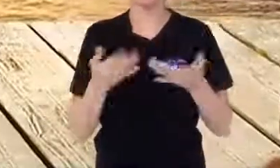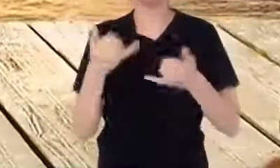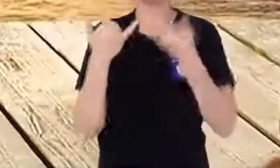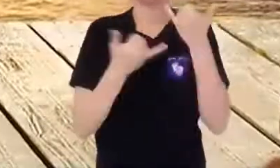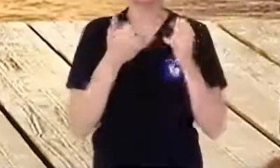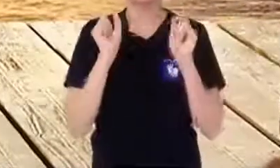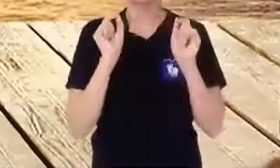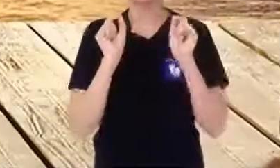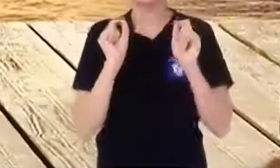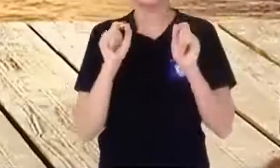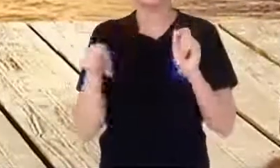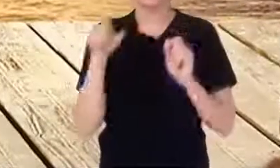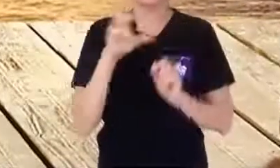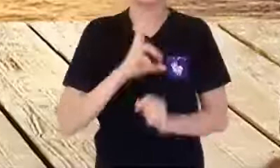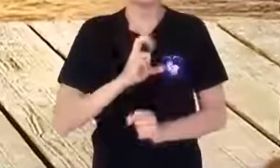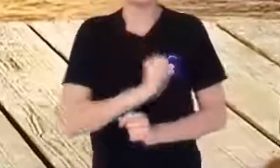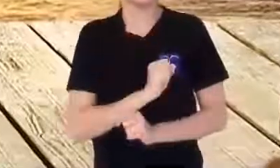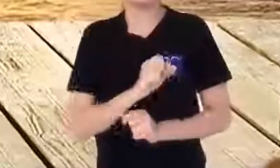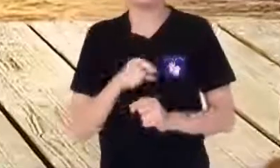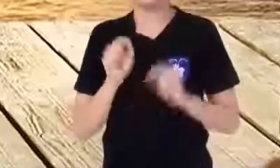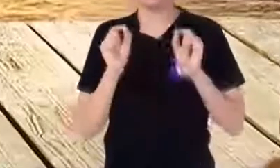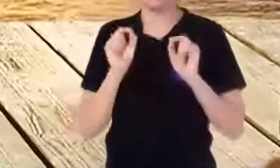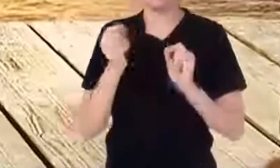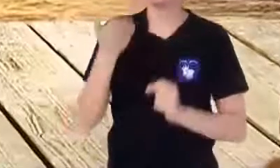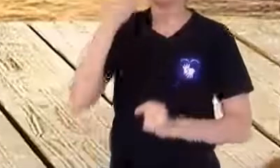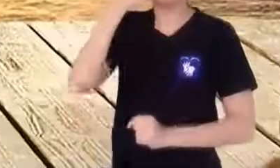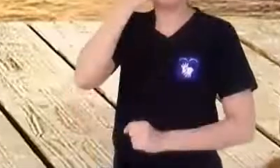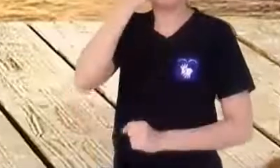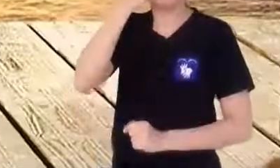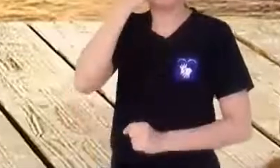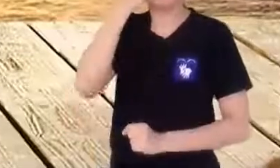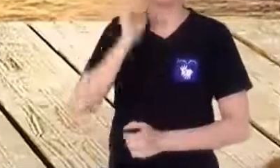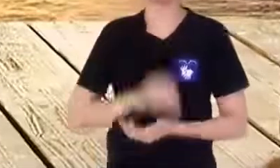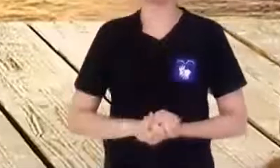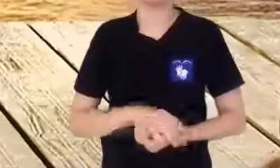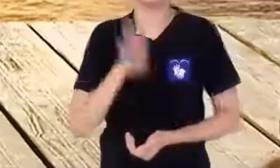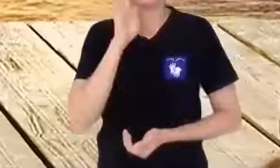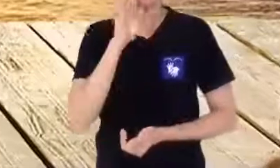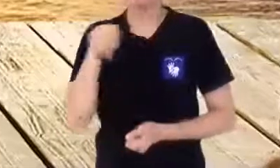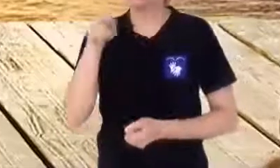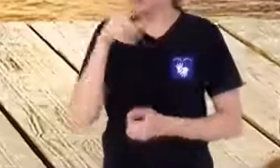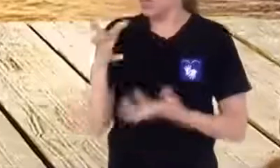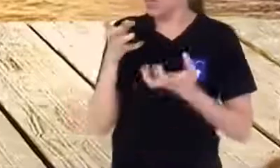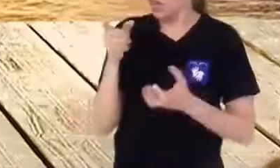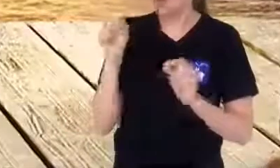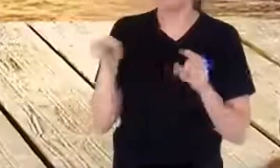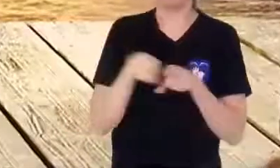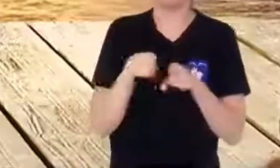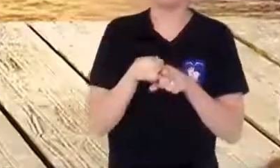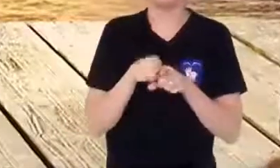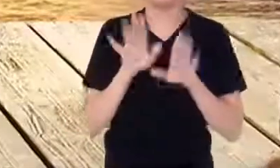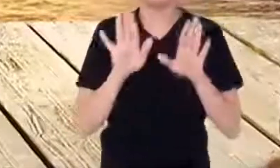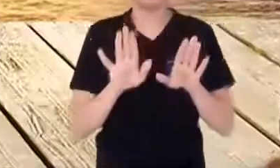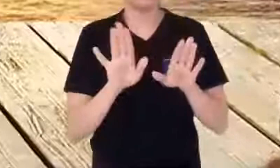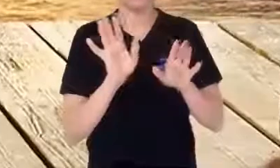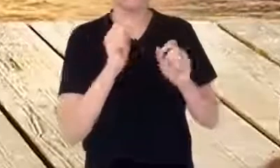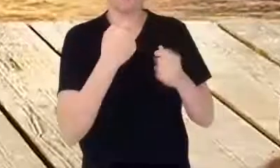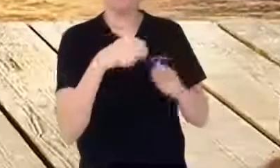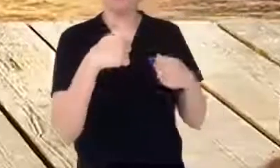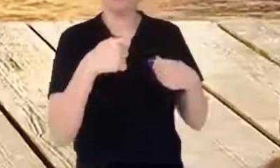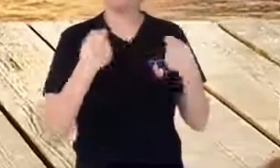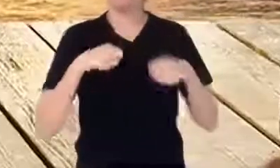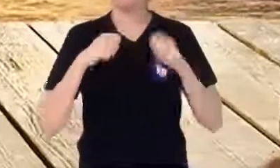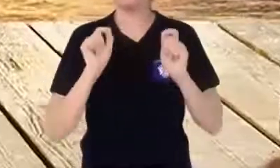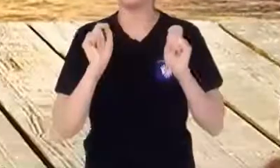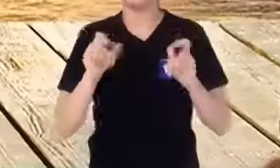de pirata. Oba, você que quer, legal. Você quer se virar um maluco? Eu quero. Não, mas você tem que merecer. Ah,